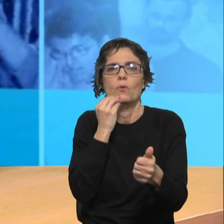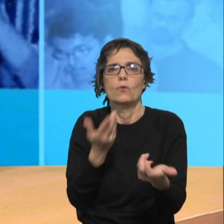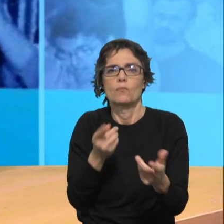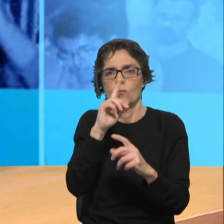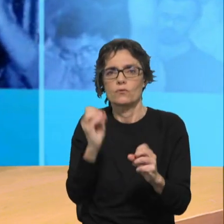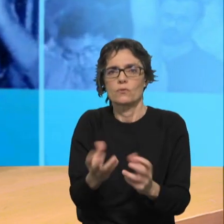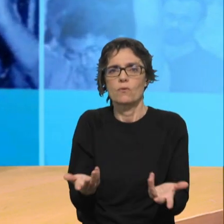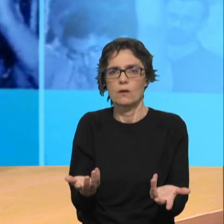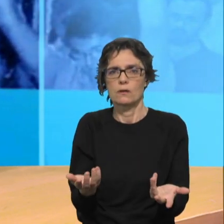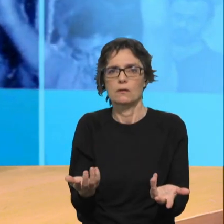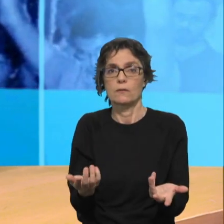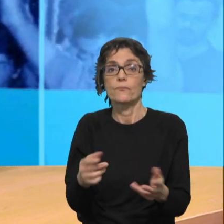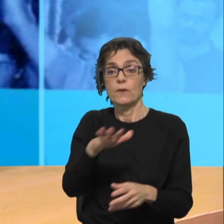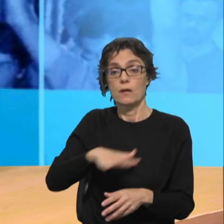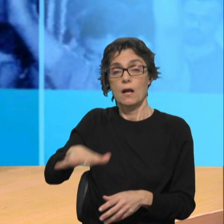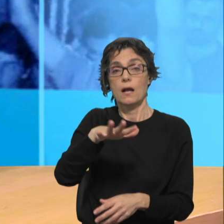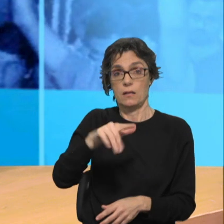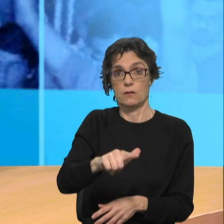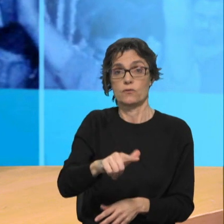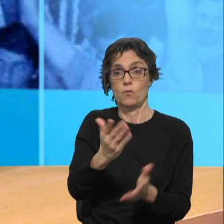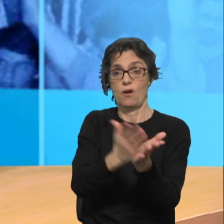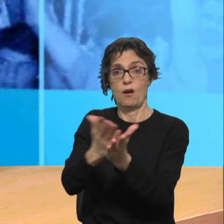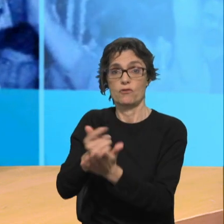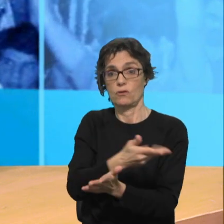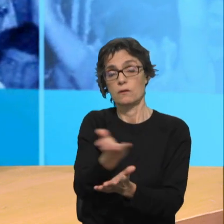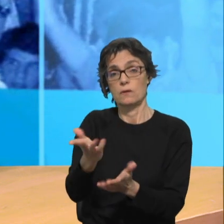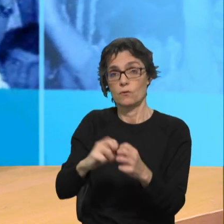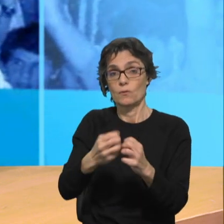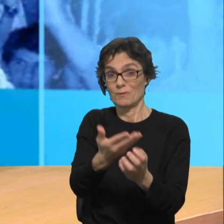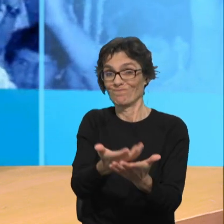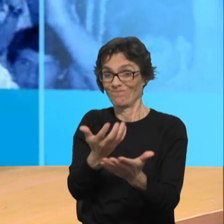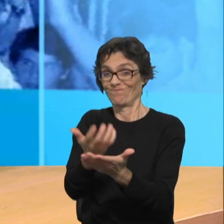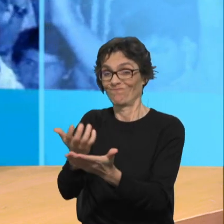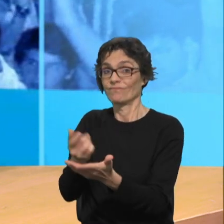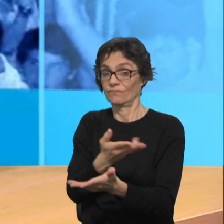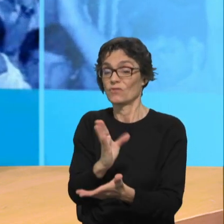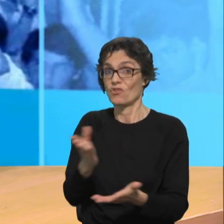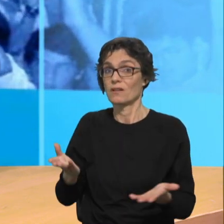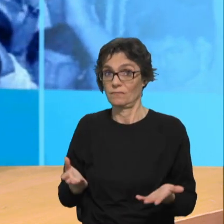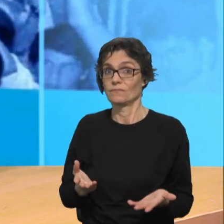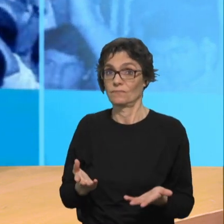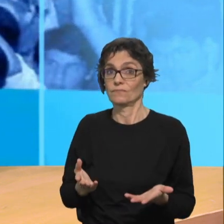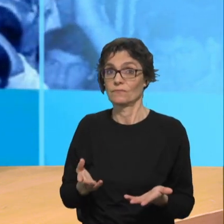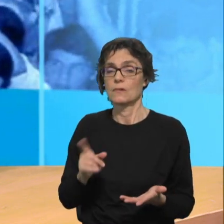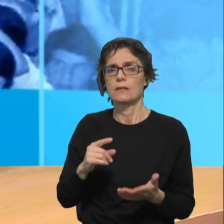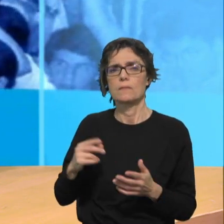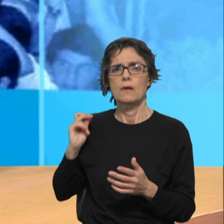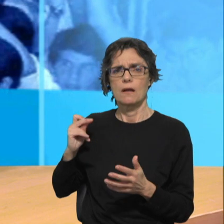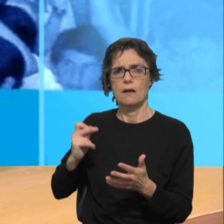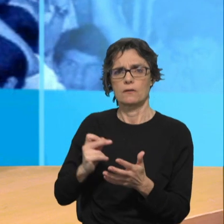área urbana de Lisboa, todas elas vão tendo esse problema. É verdade que também houve durante uns